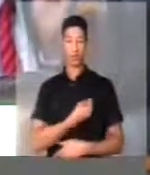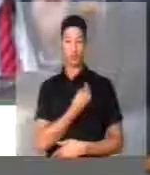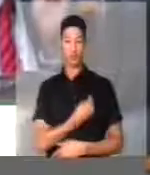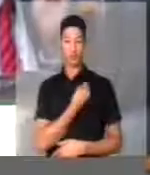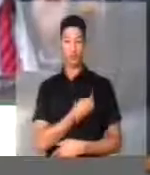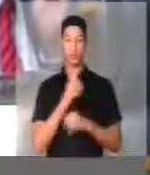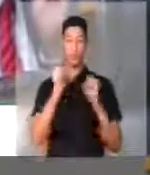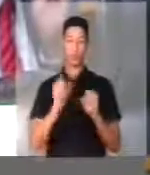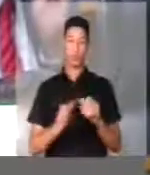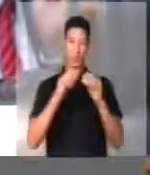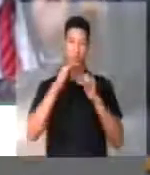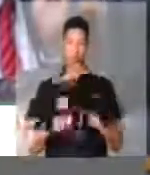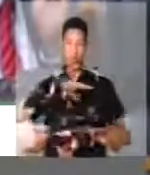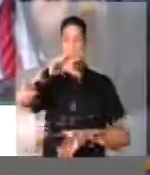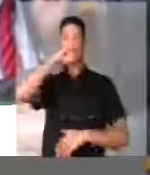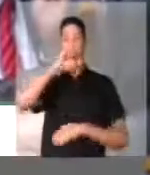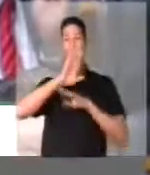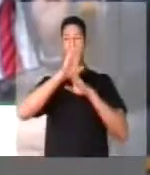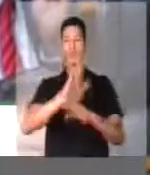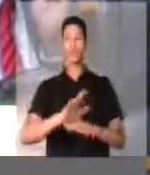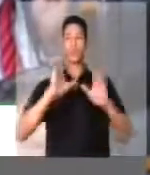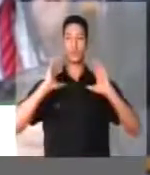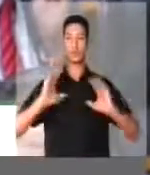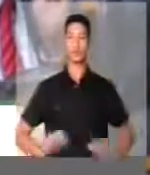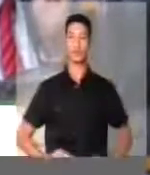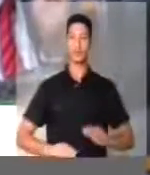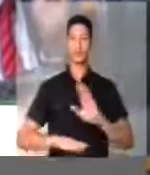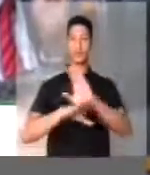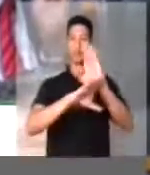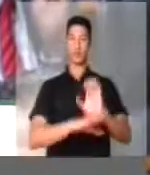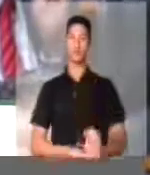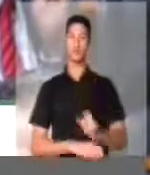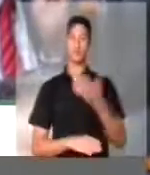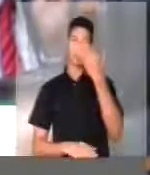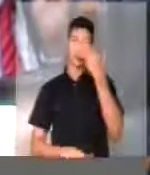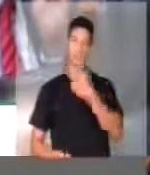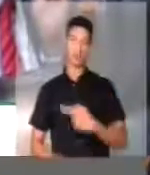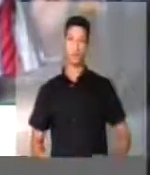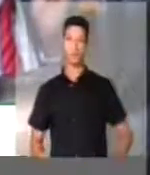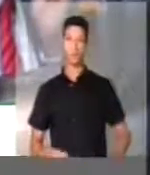sobreviver, possam respirar e possam ajudar a cidadania dos estados. Era isso, senhor presidente. Obrigado.